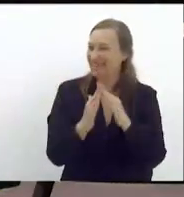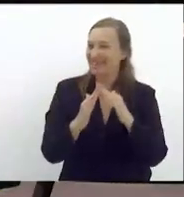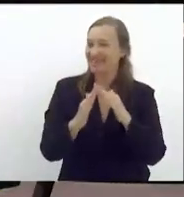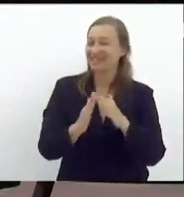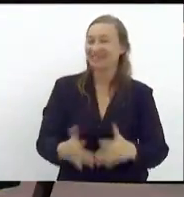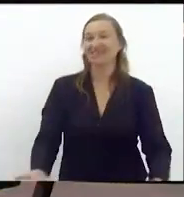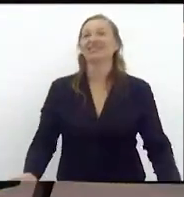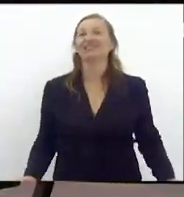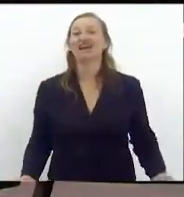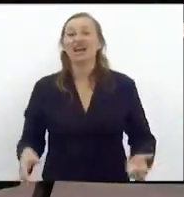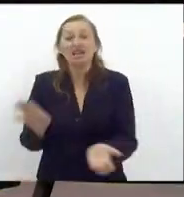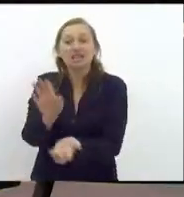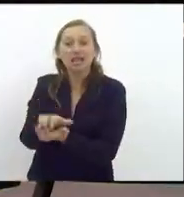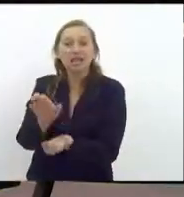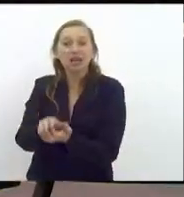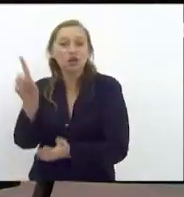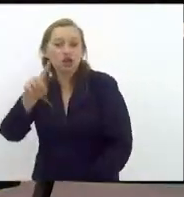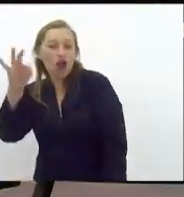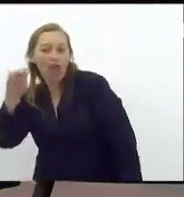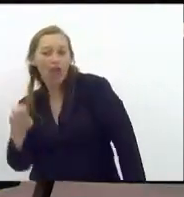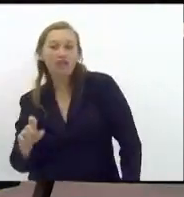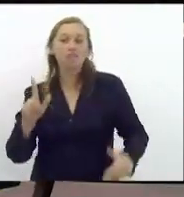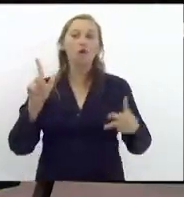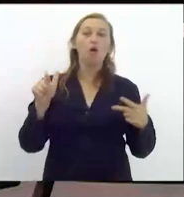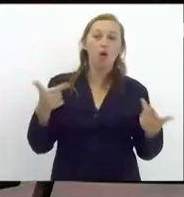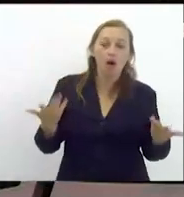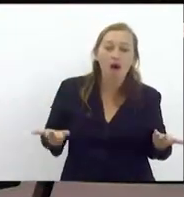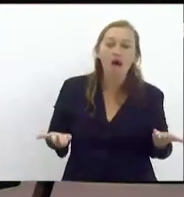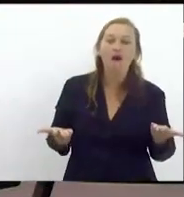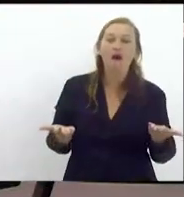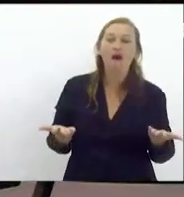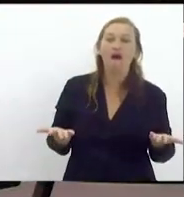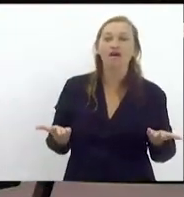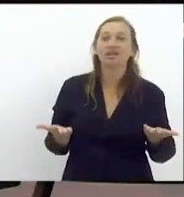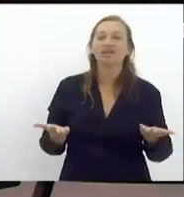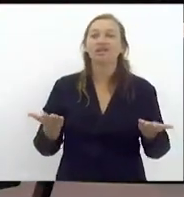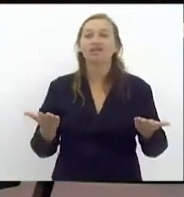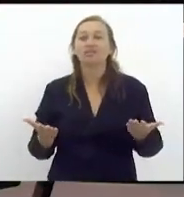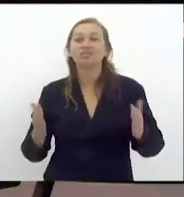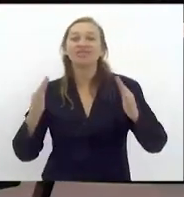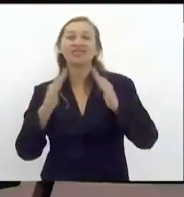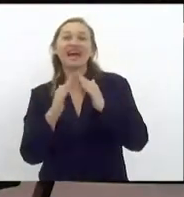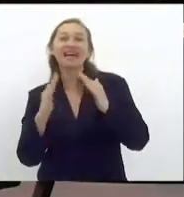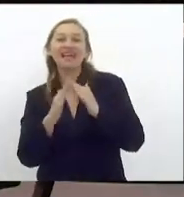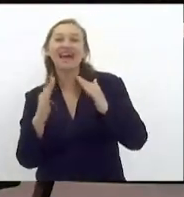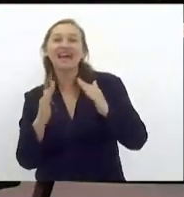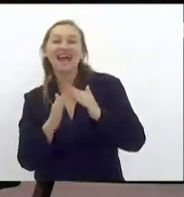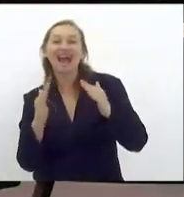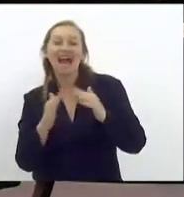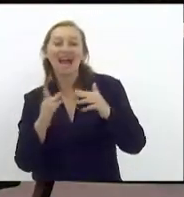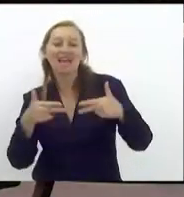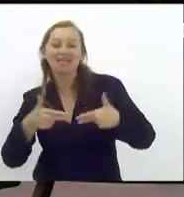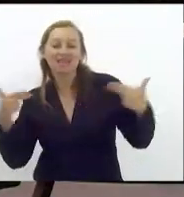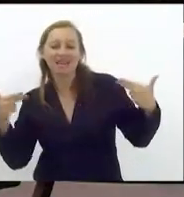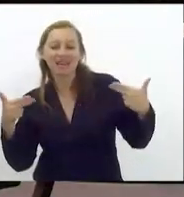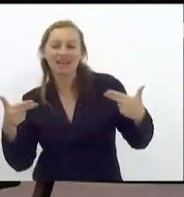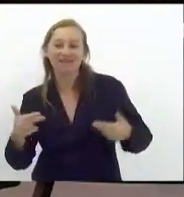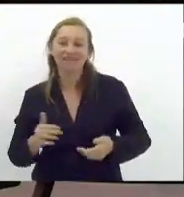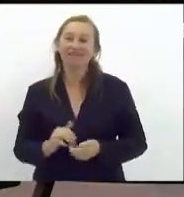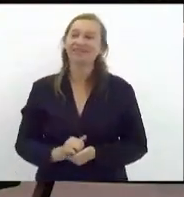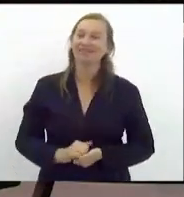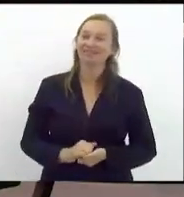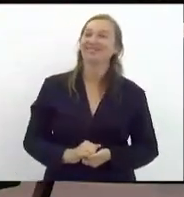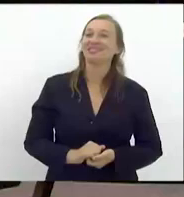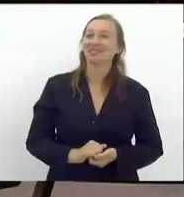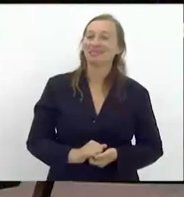Santa Cruz zona oeste Batalha dos patinho está na casa hein chega